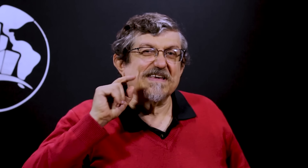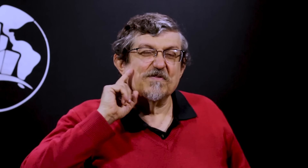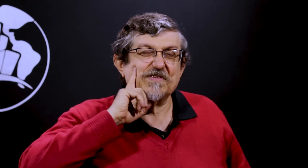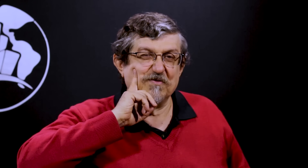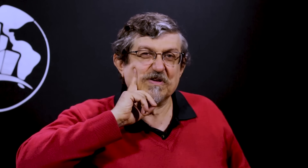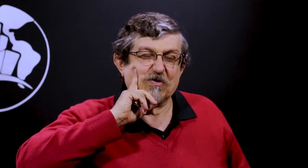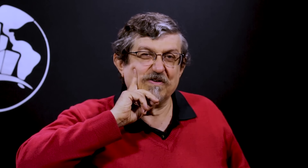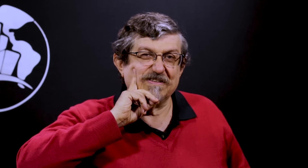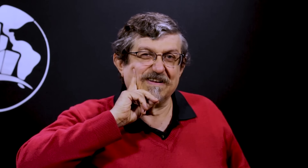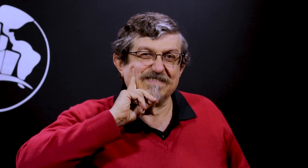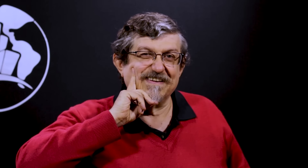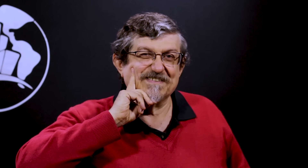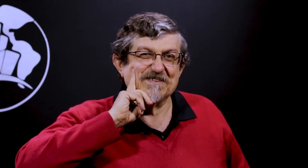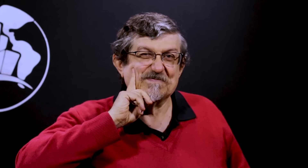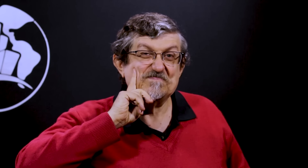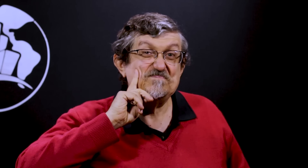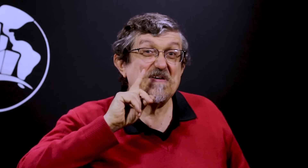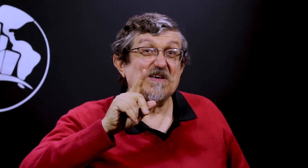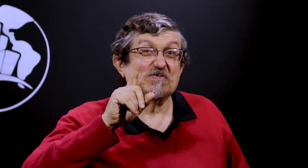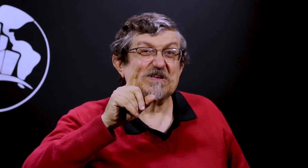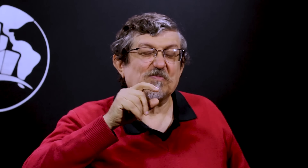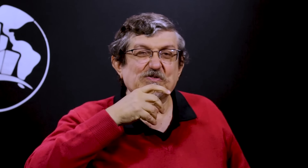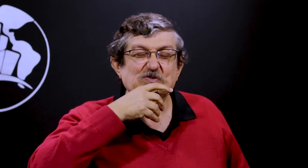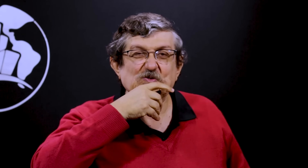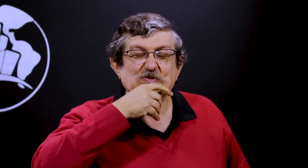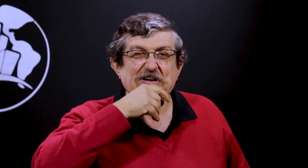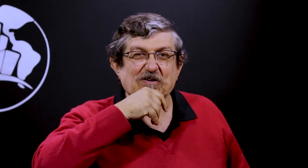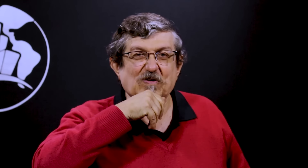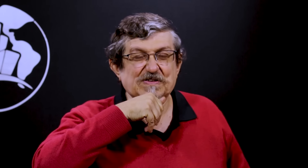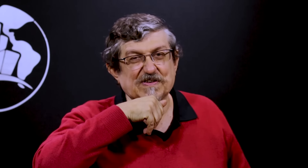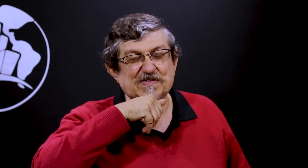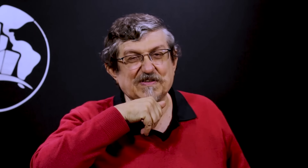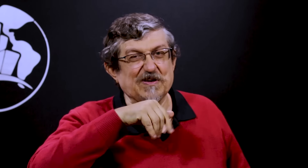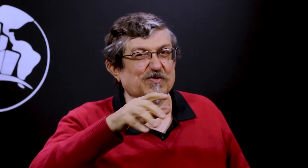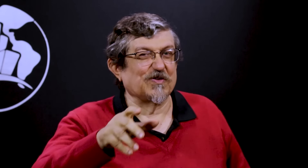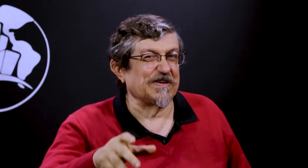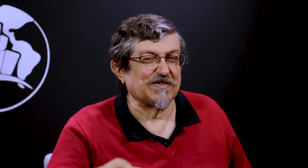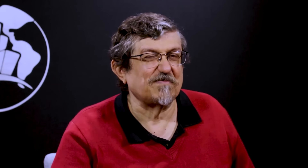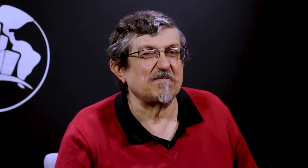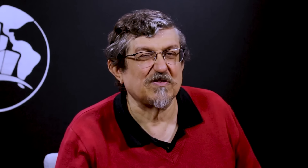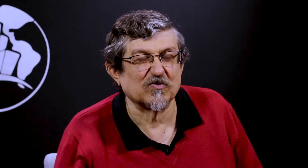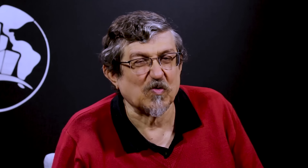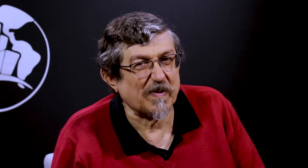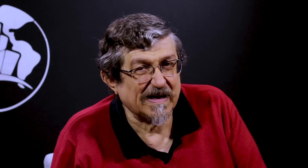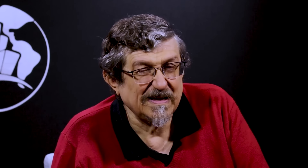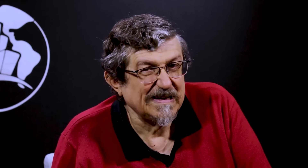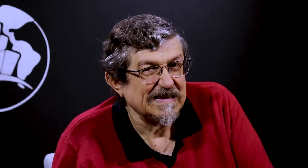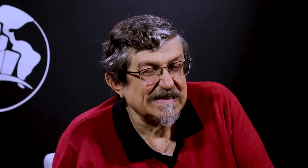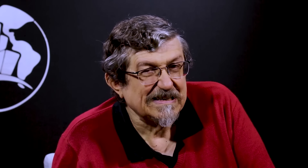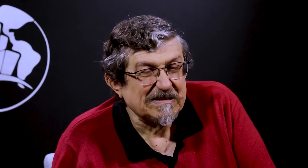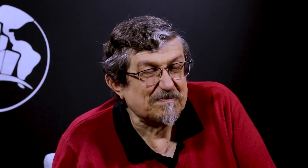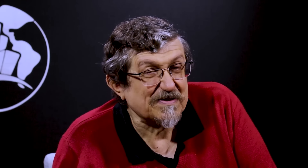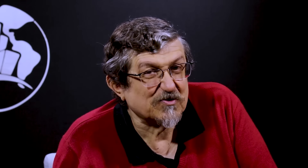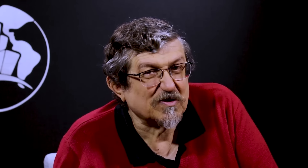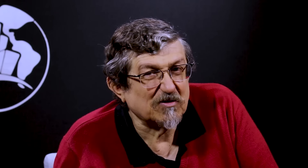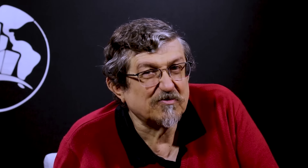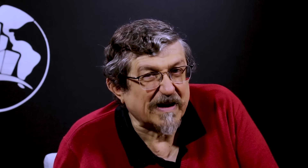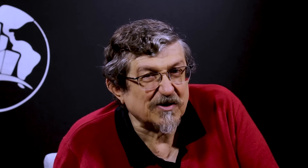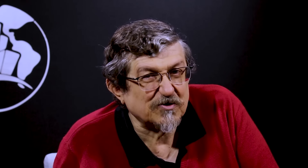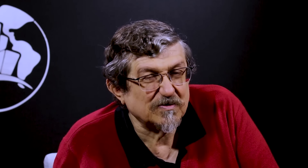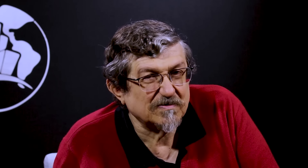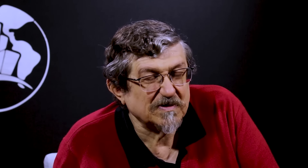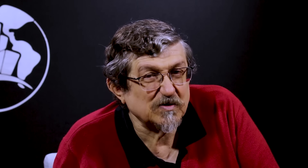Mas aqui você viu que coisa interessante? Mesmo depois de tudo, o Jacó diz assim: Deus, é o seguinte, você vai me desculpar, mas eu